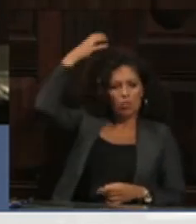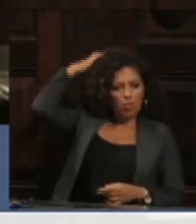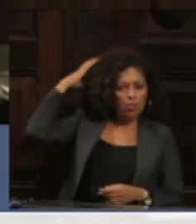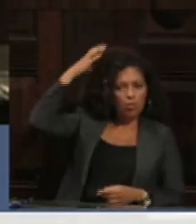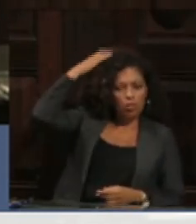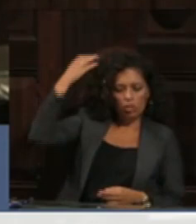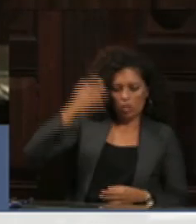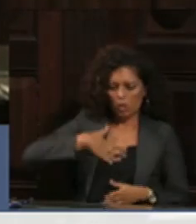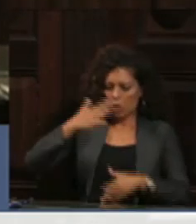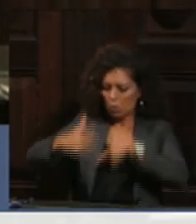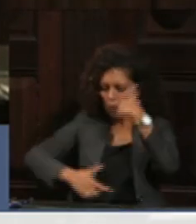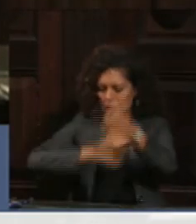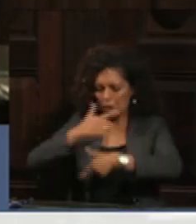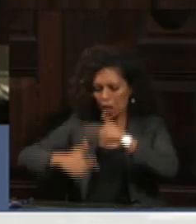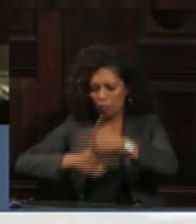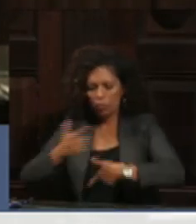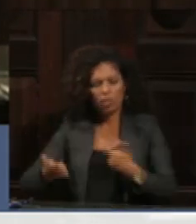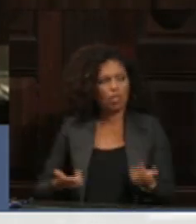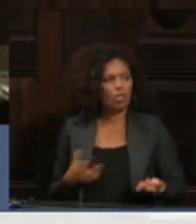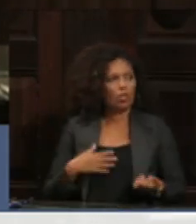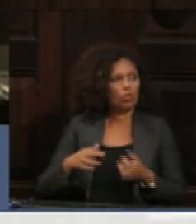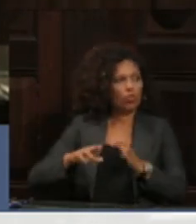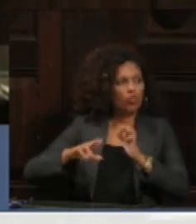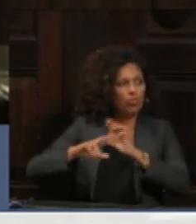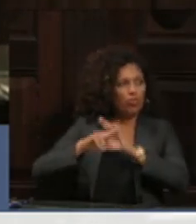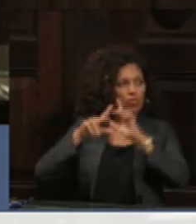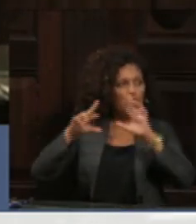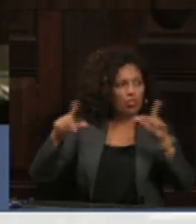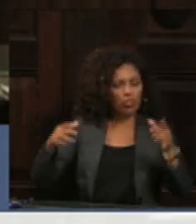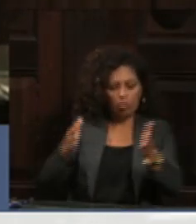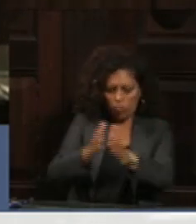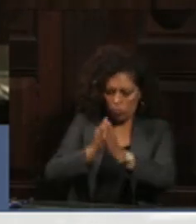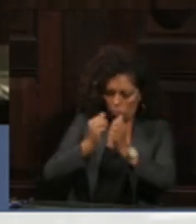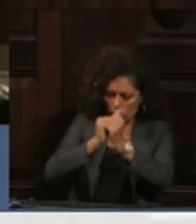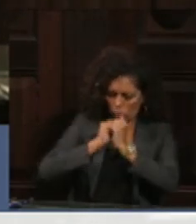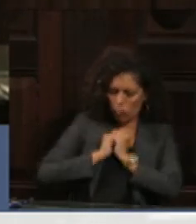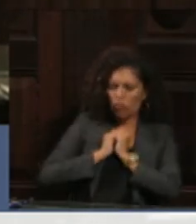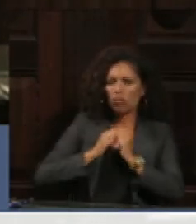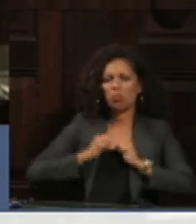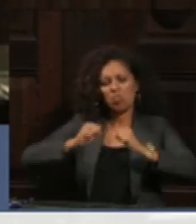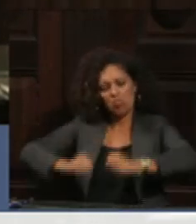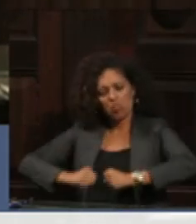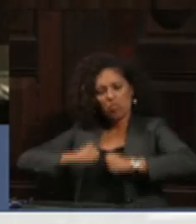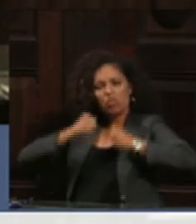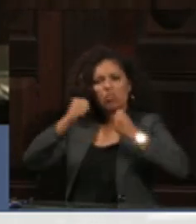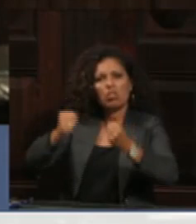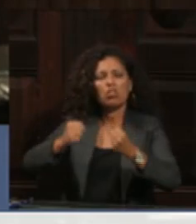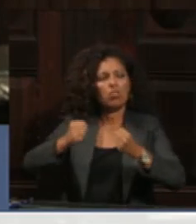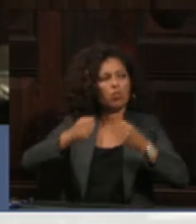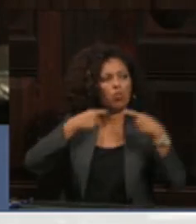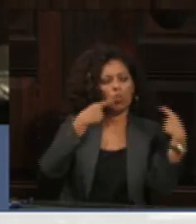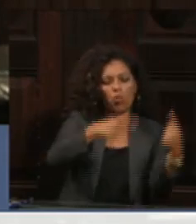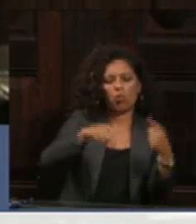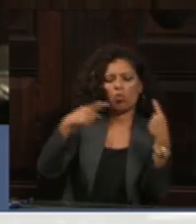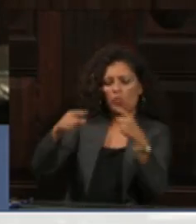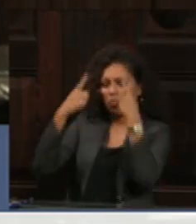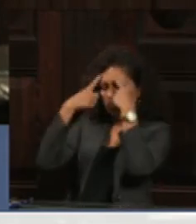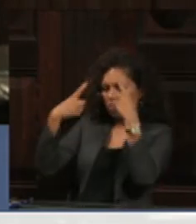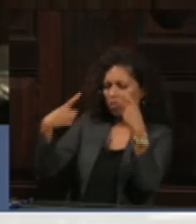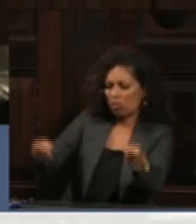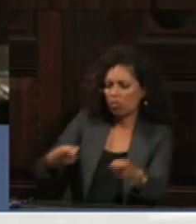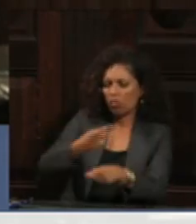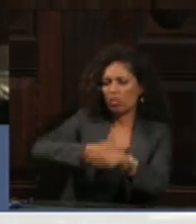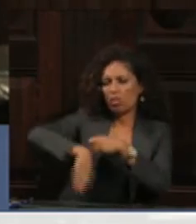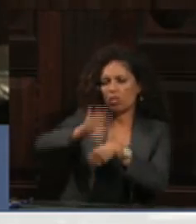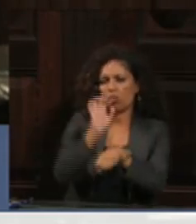eu trabalhei, com quem por muitas vezes esteve comigo, lutando contra a violência de